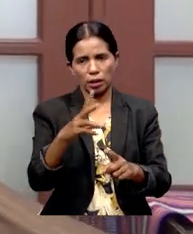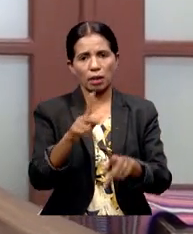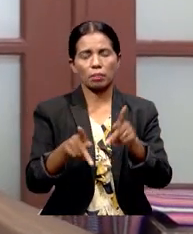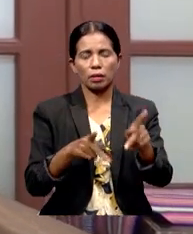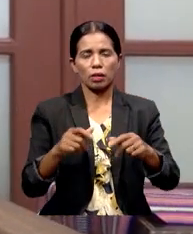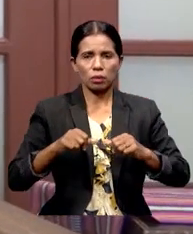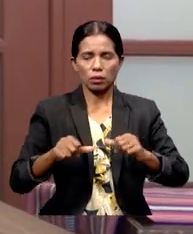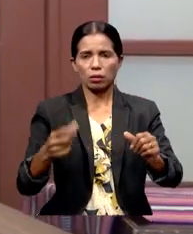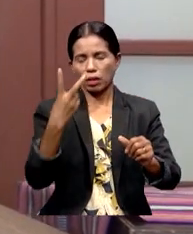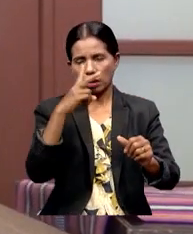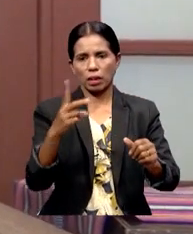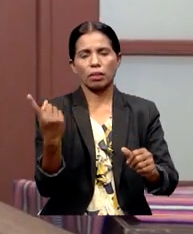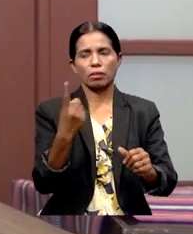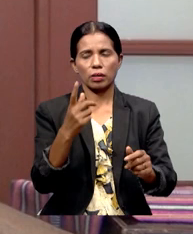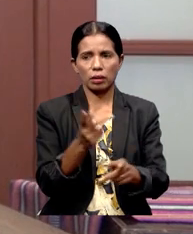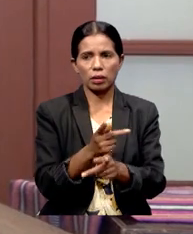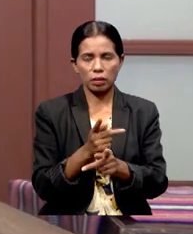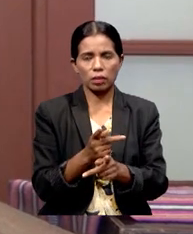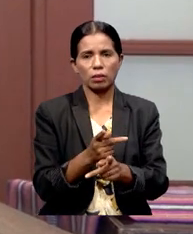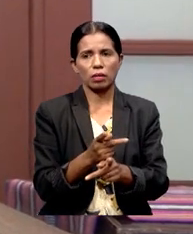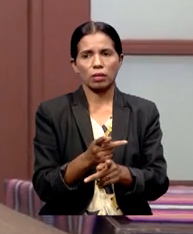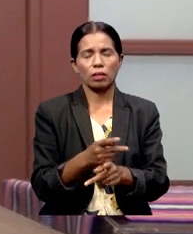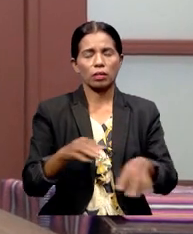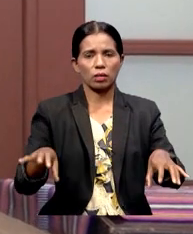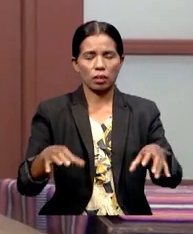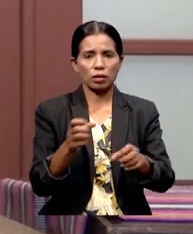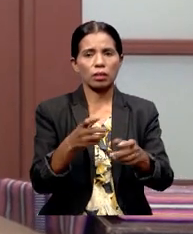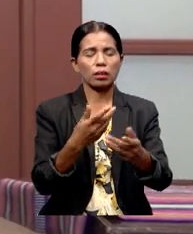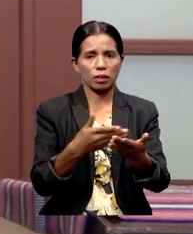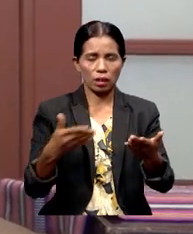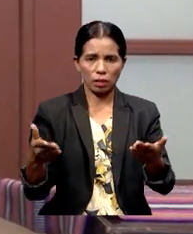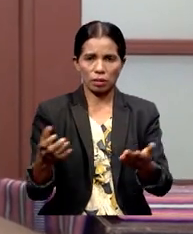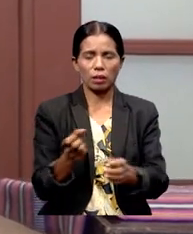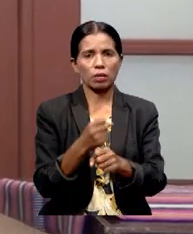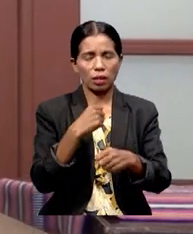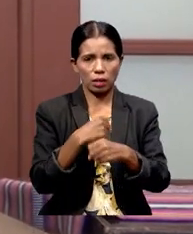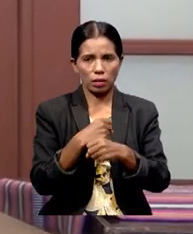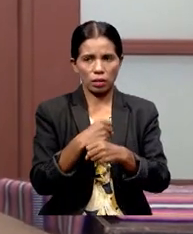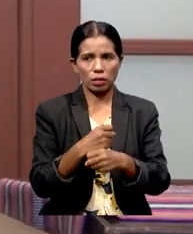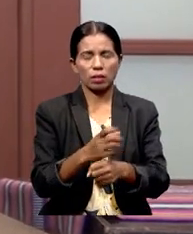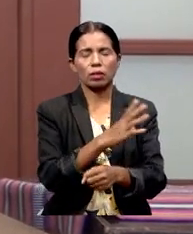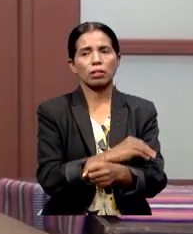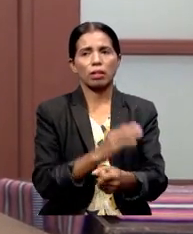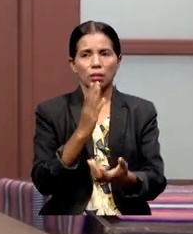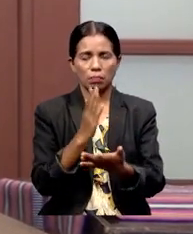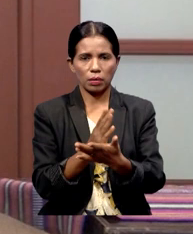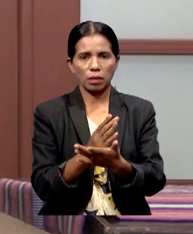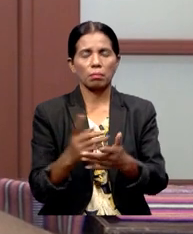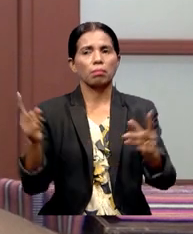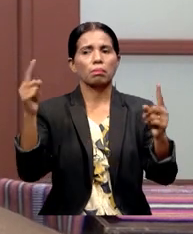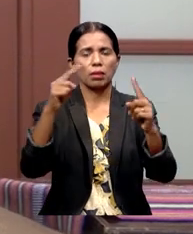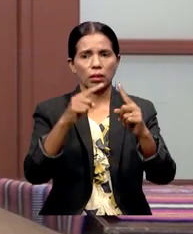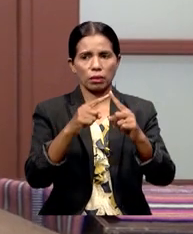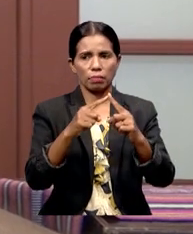na fatin hare di dia ke sistema produção né para haver se rebele extende em tuan se ne extende em tuan bele to